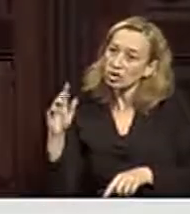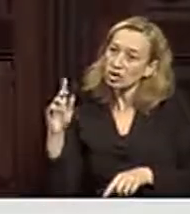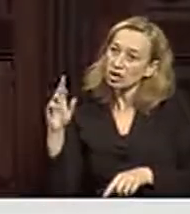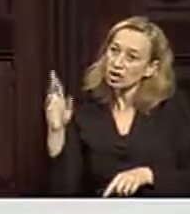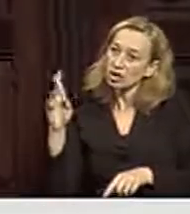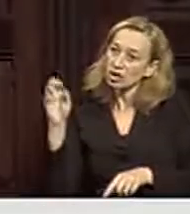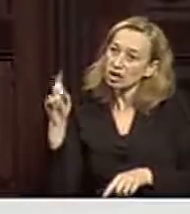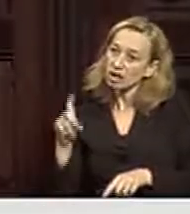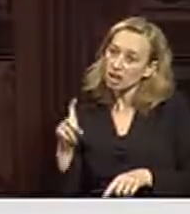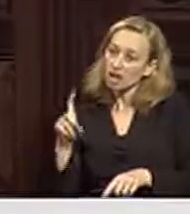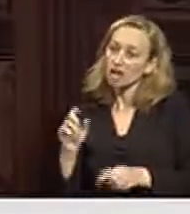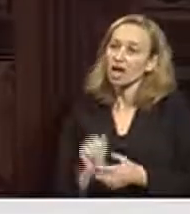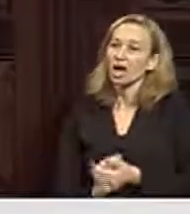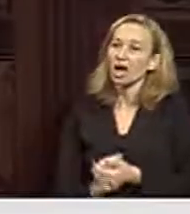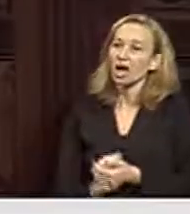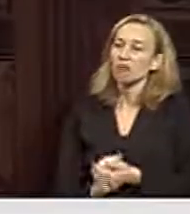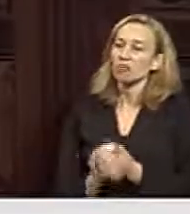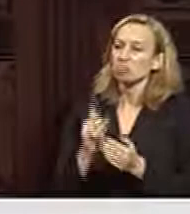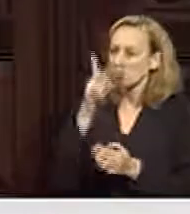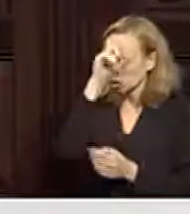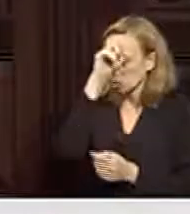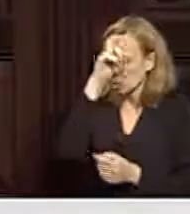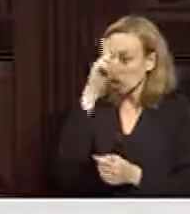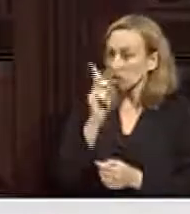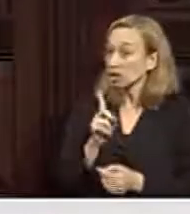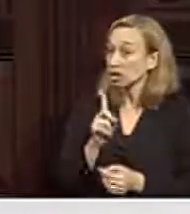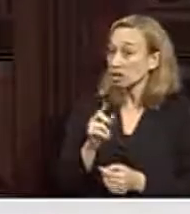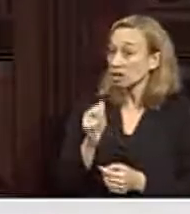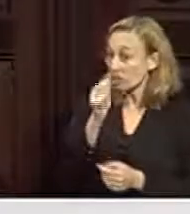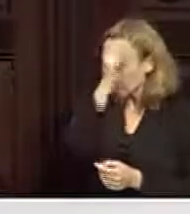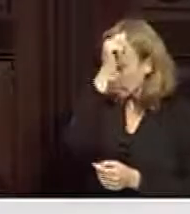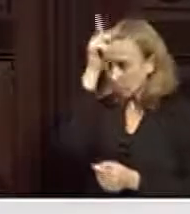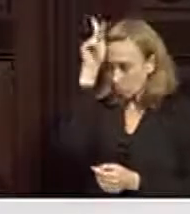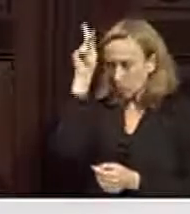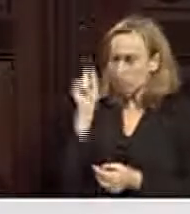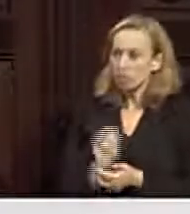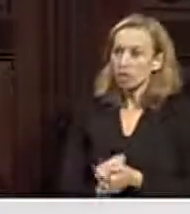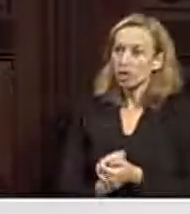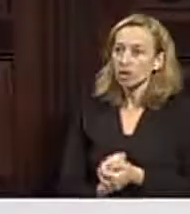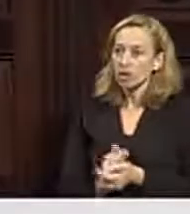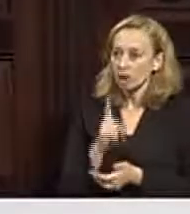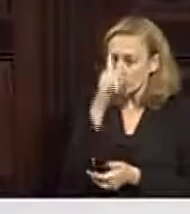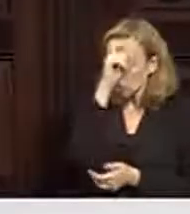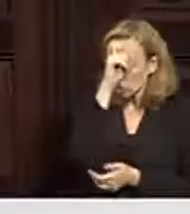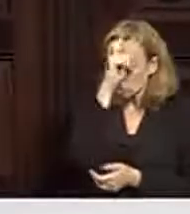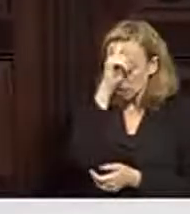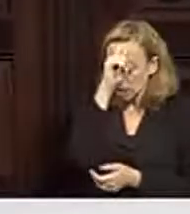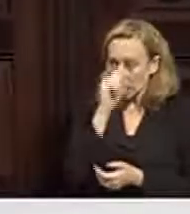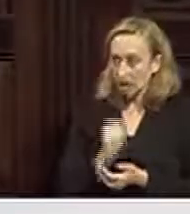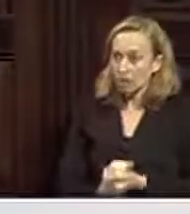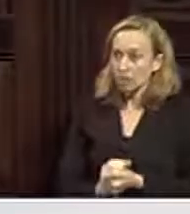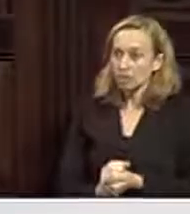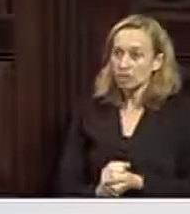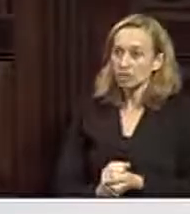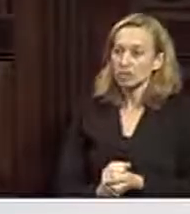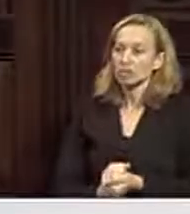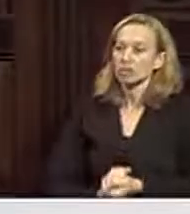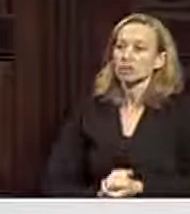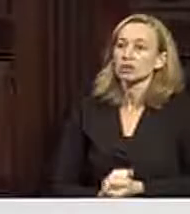hospital que não é público, é um hospital que depende da